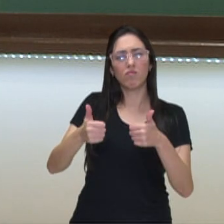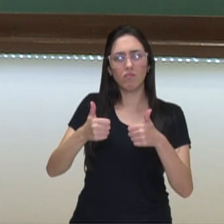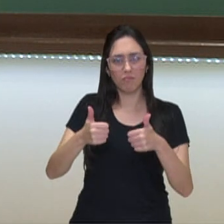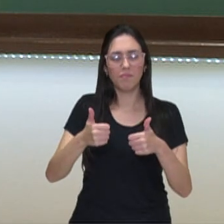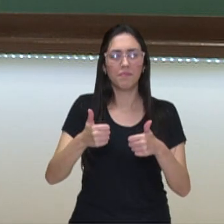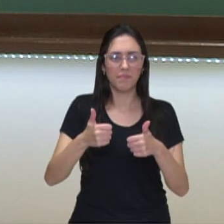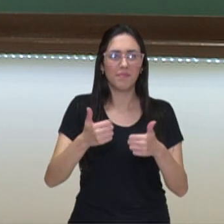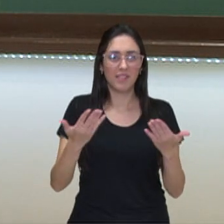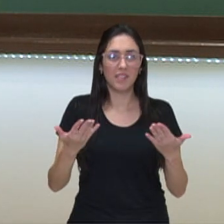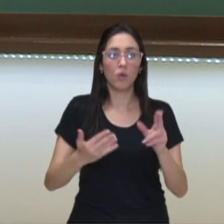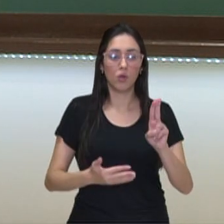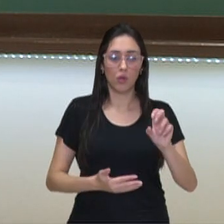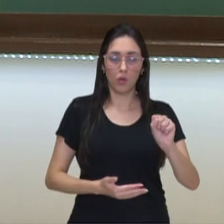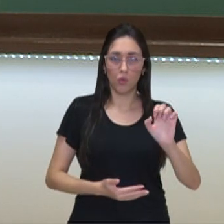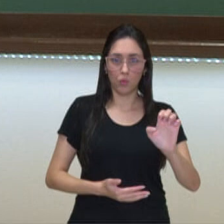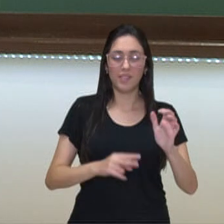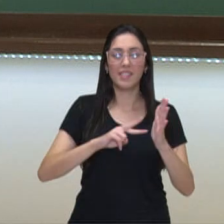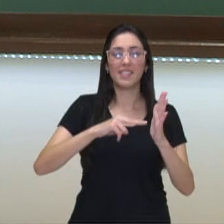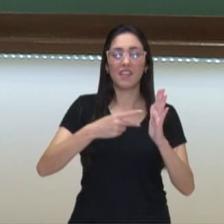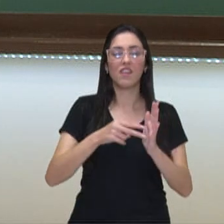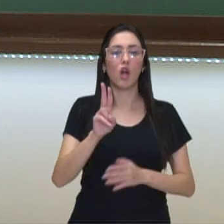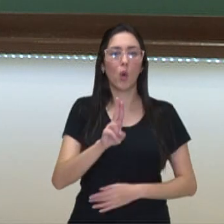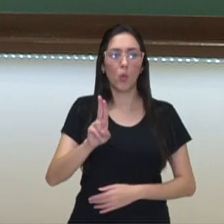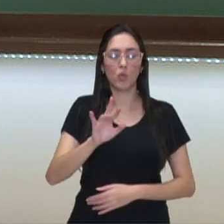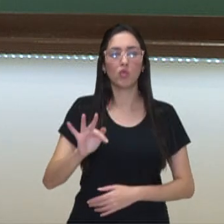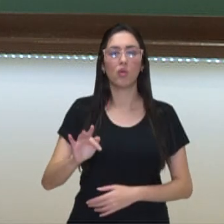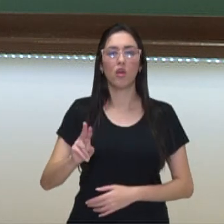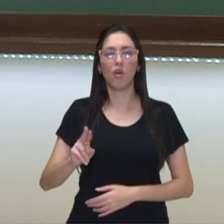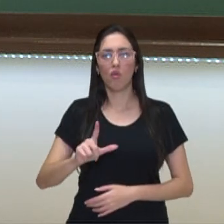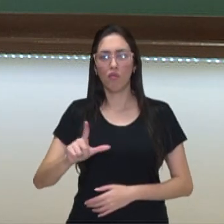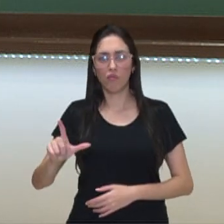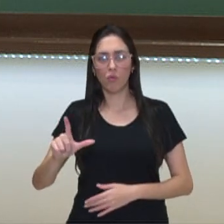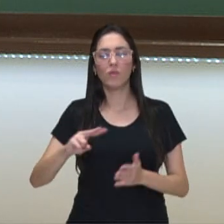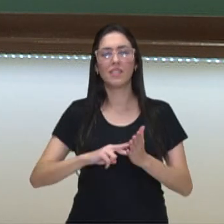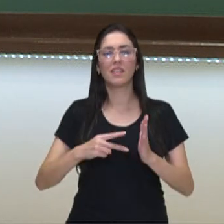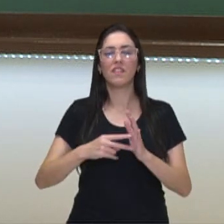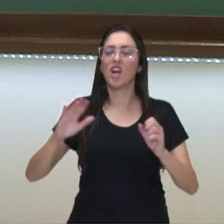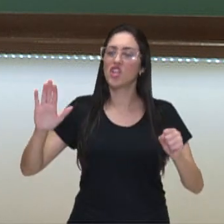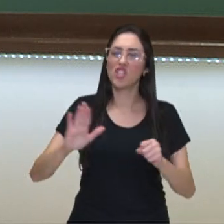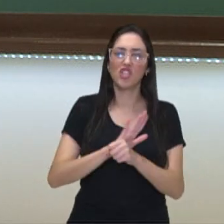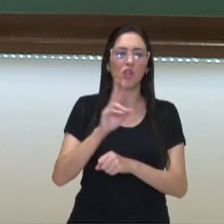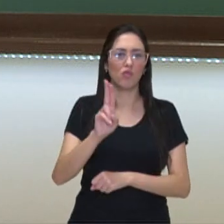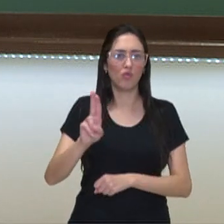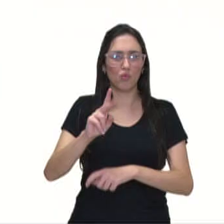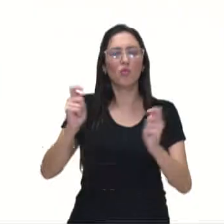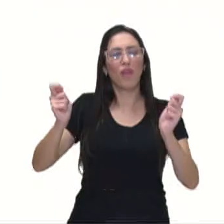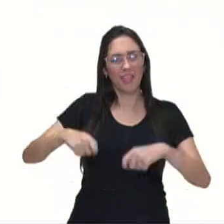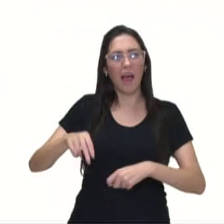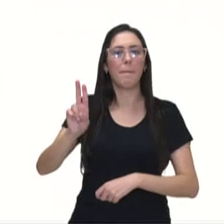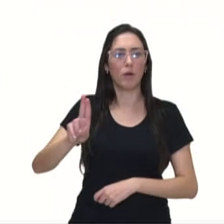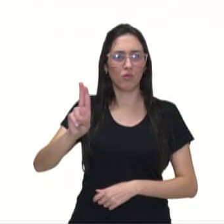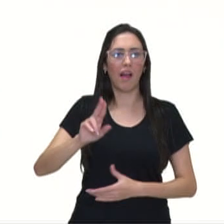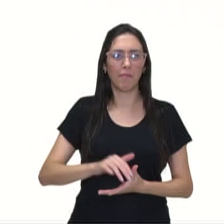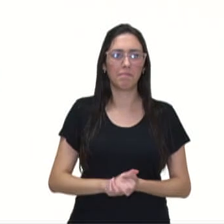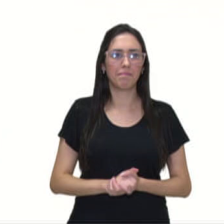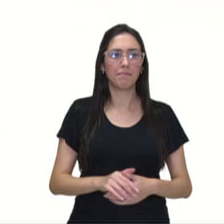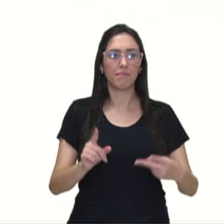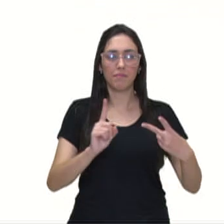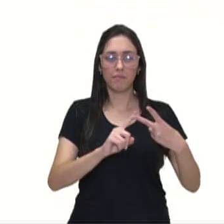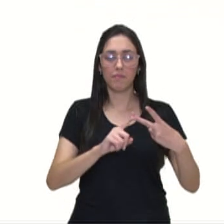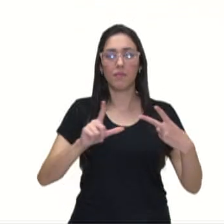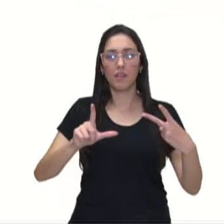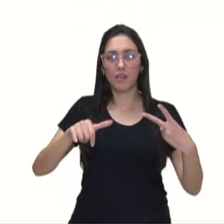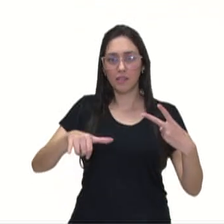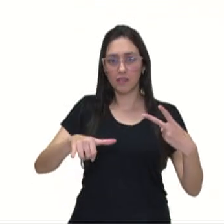substantivo uso. Useful, cheio de uso, é útil. O sufixo ly,